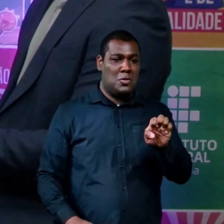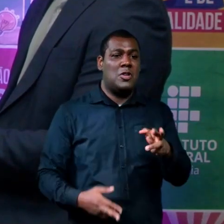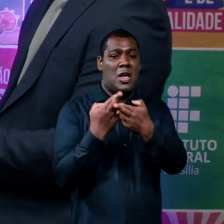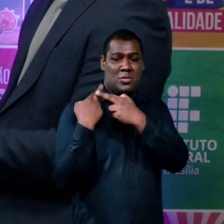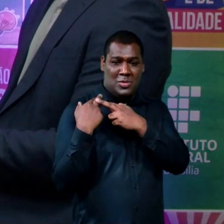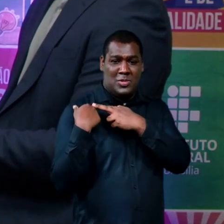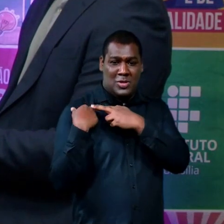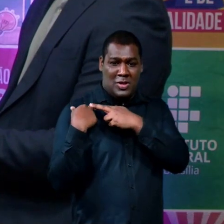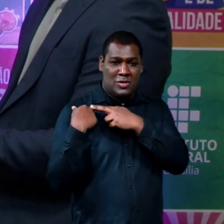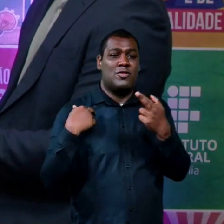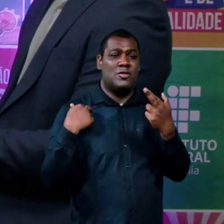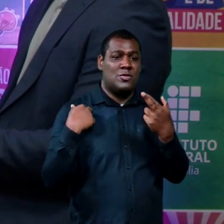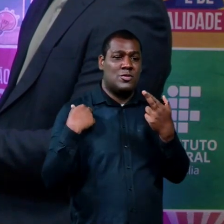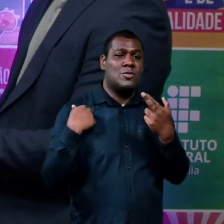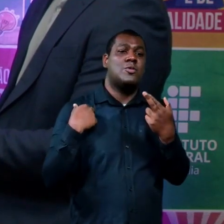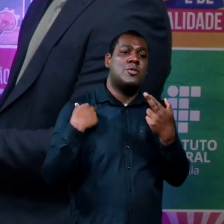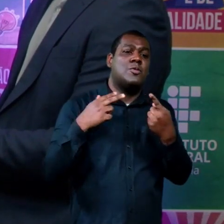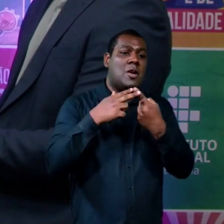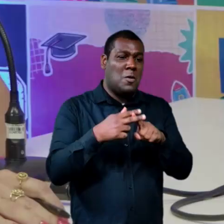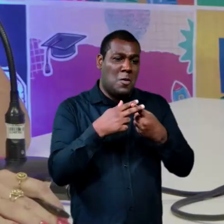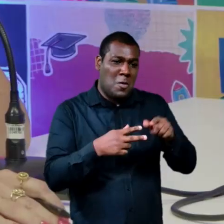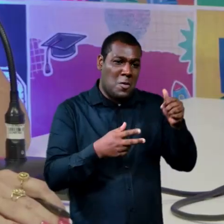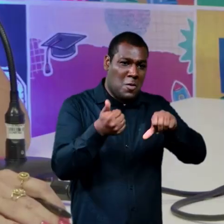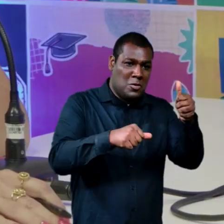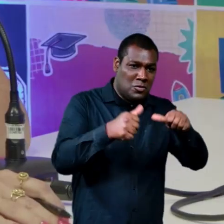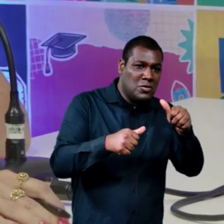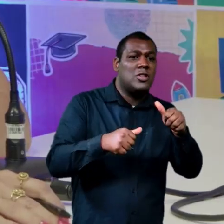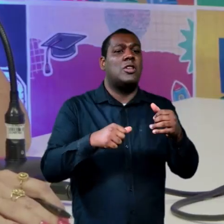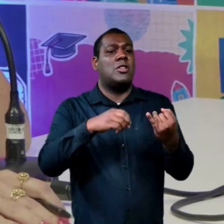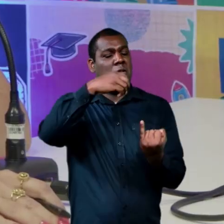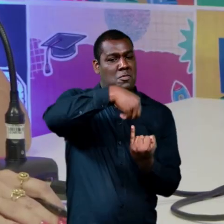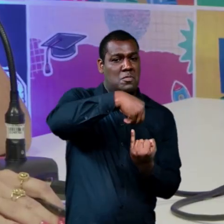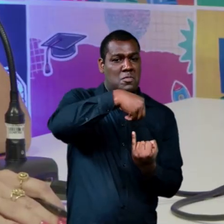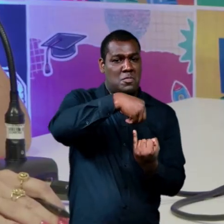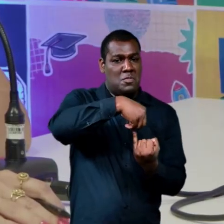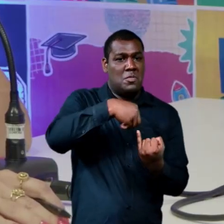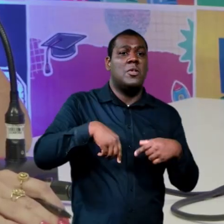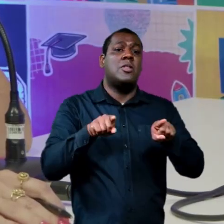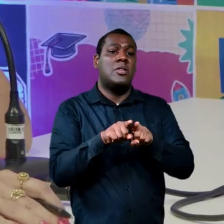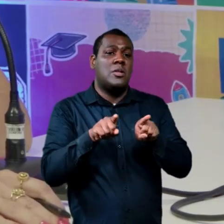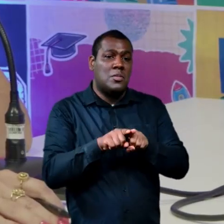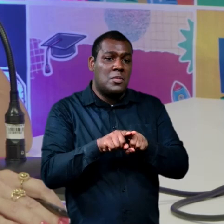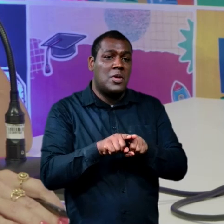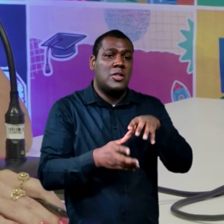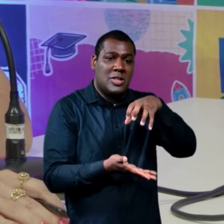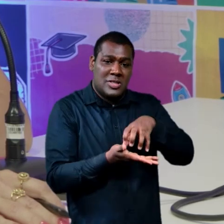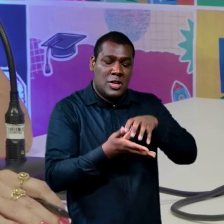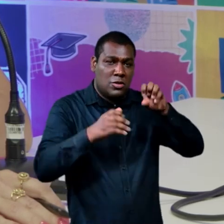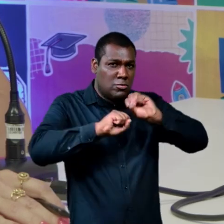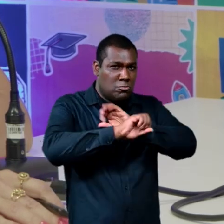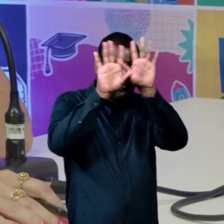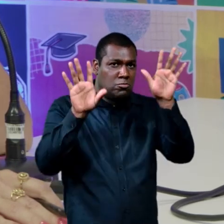atividades correcionais do IFB e também faço parte da Unidade de Integridade, Transparência e Acesso à